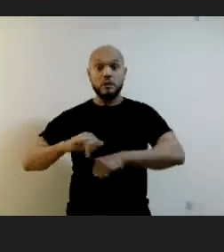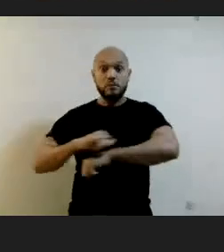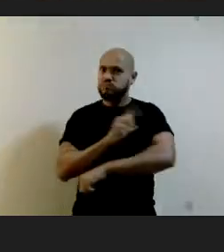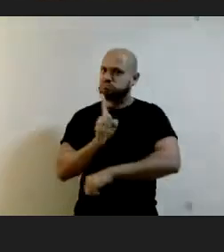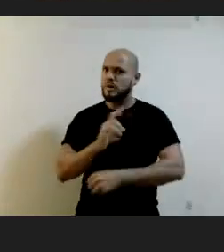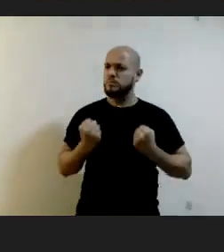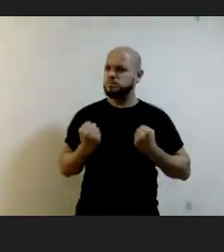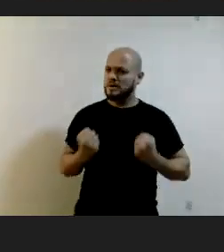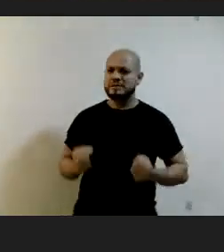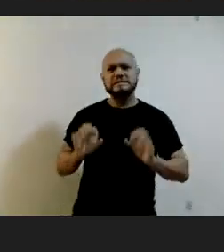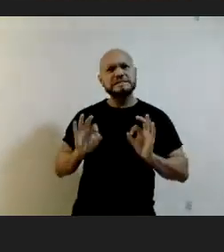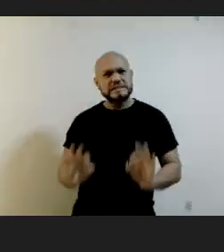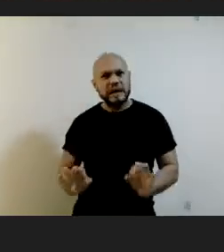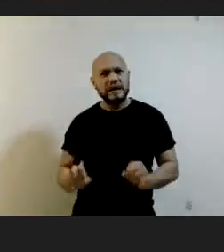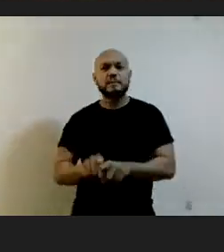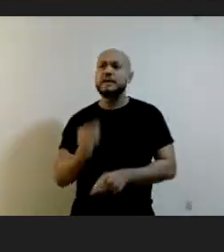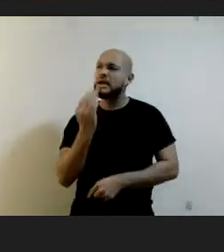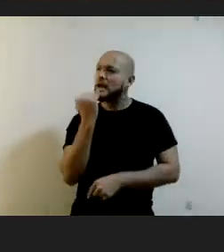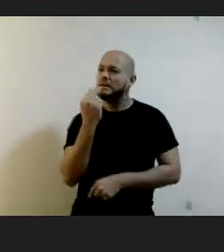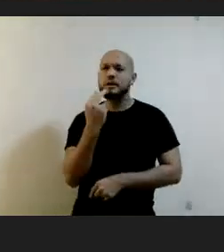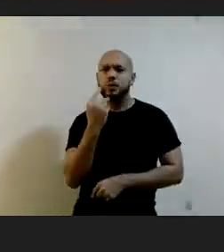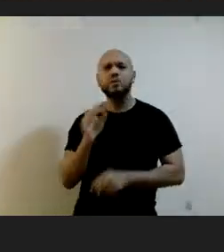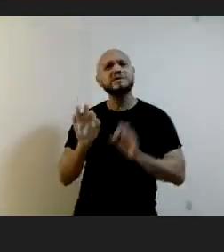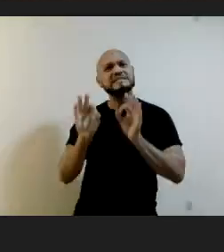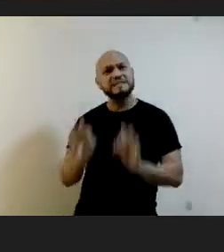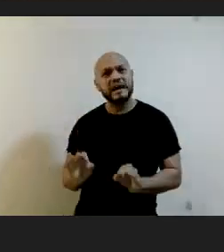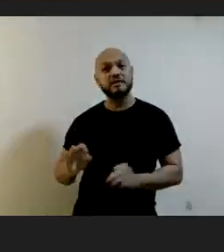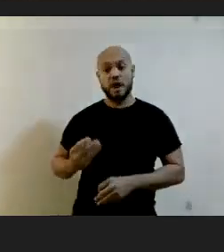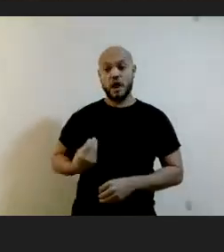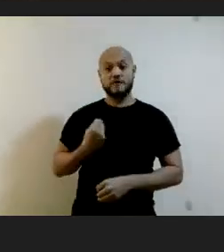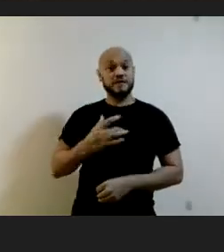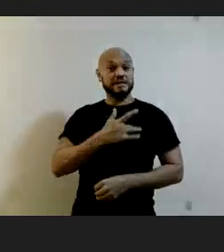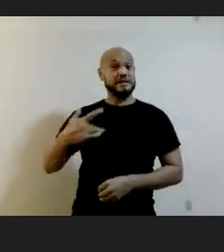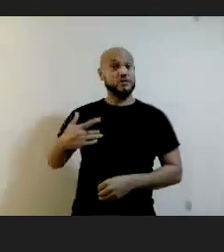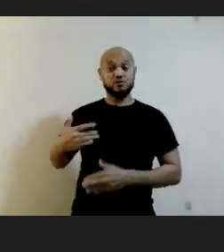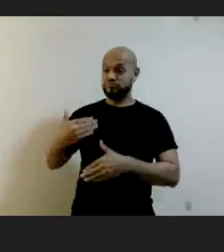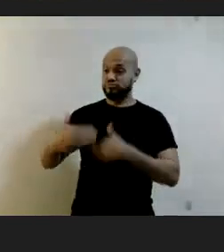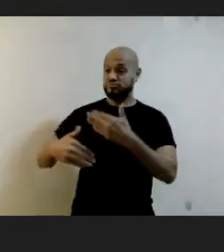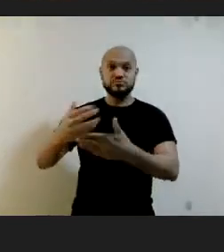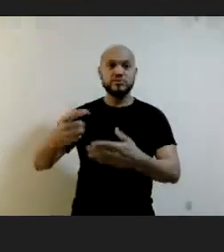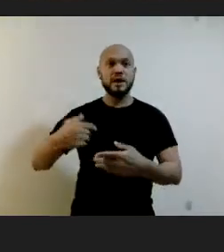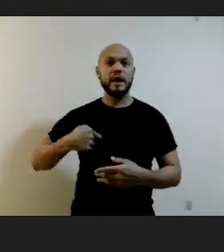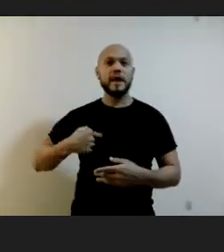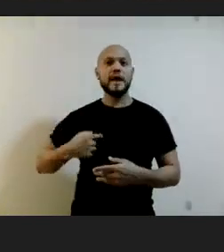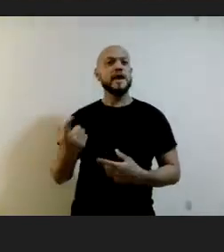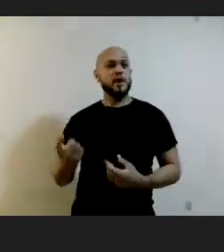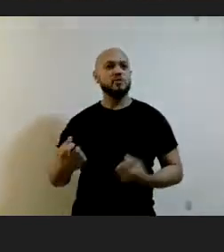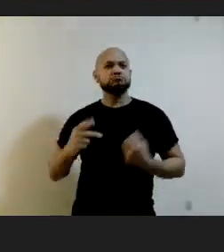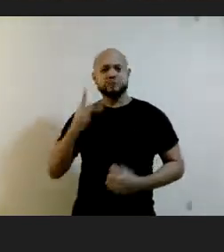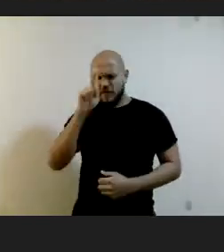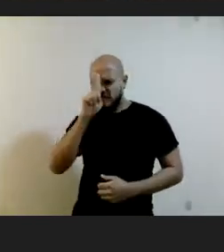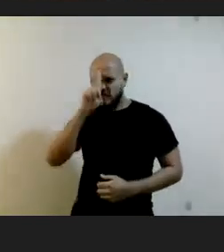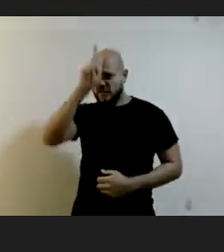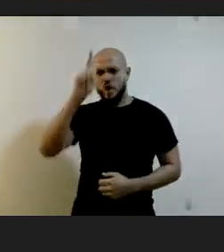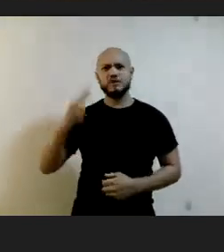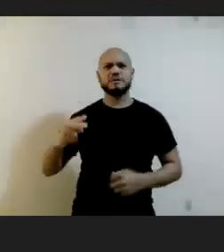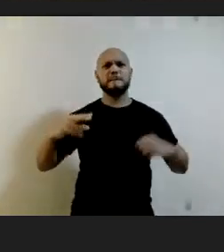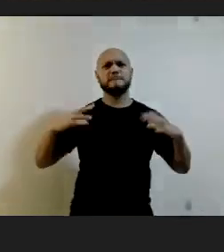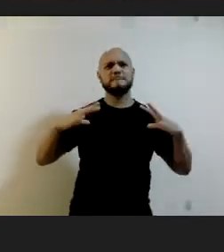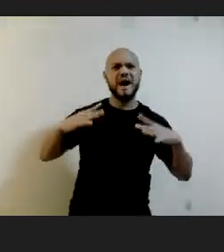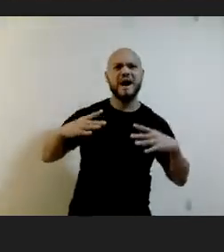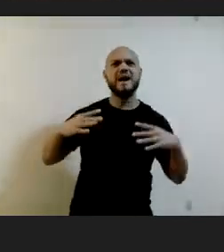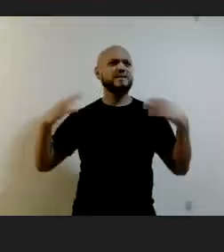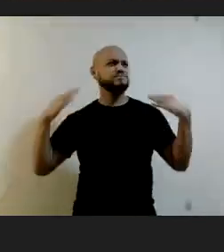você tem uma vida com mais saúde, com mais disposição, e você vai aproveitar mais a